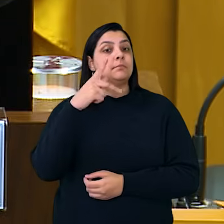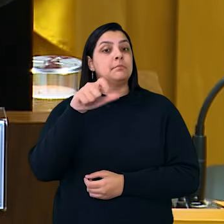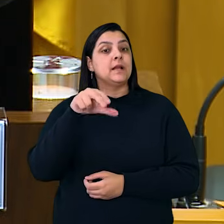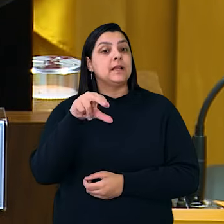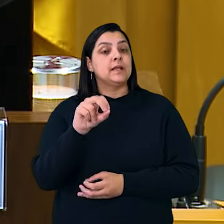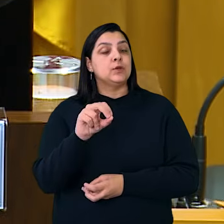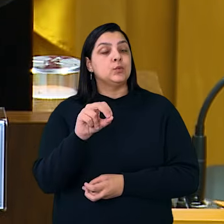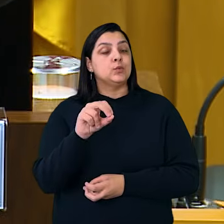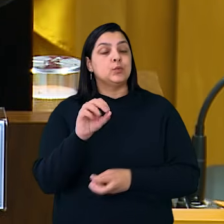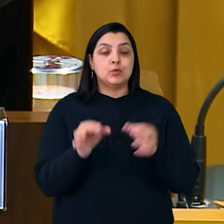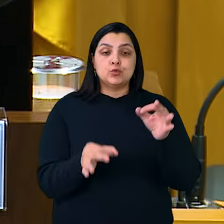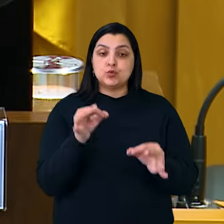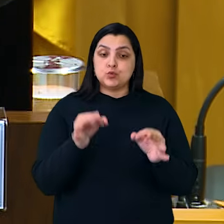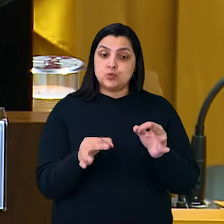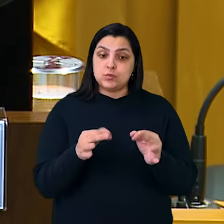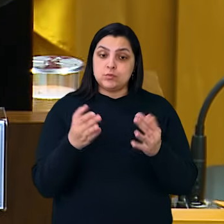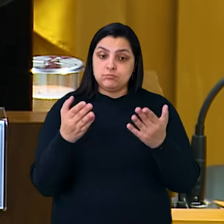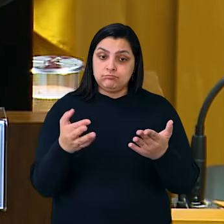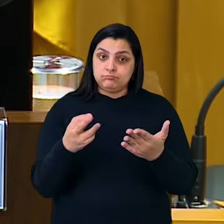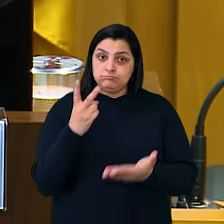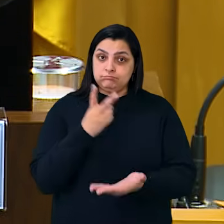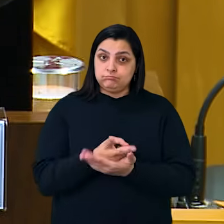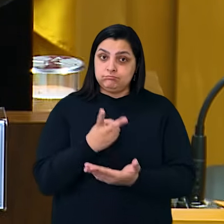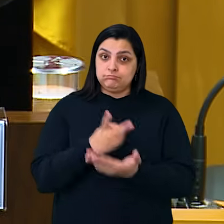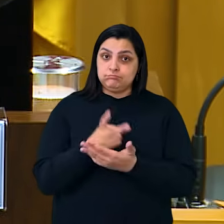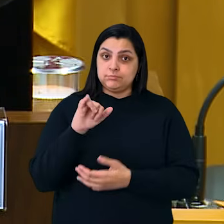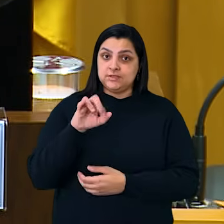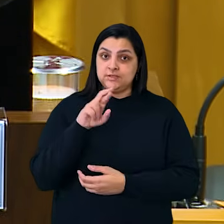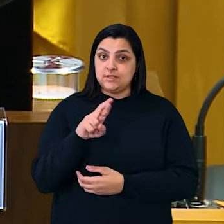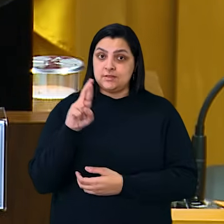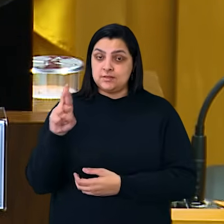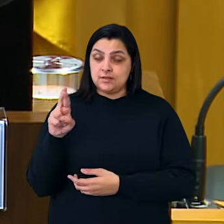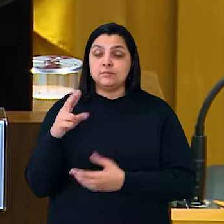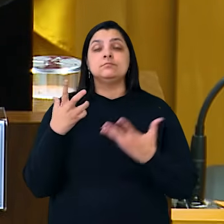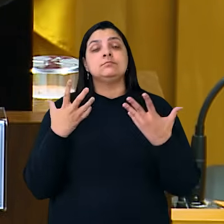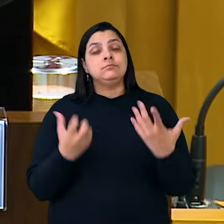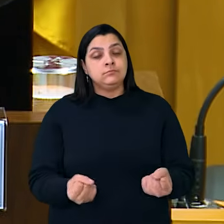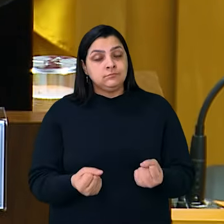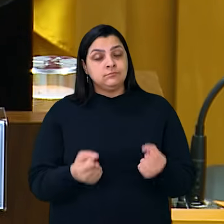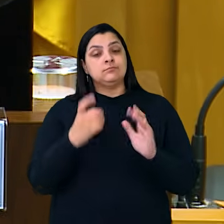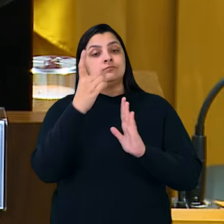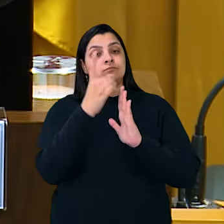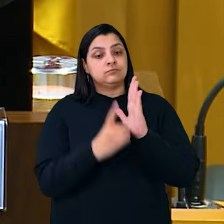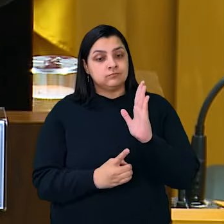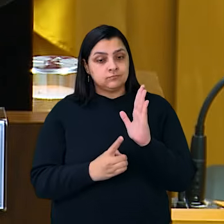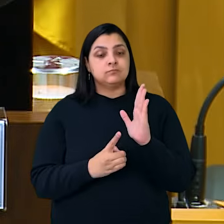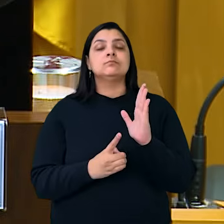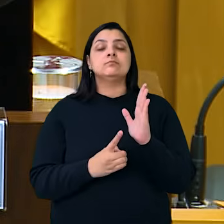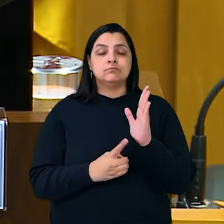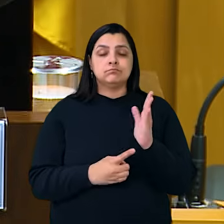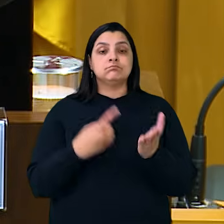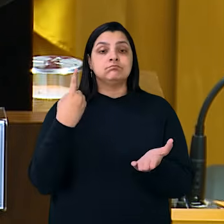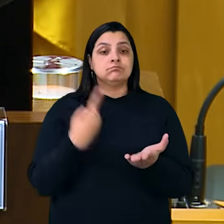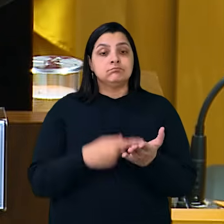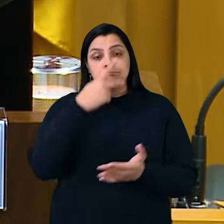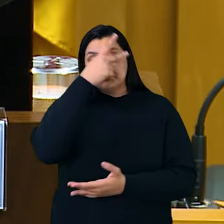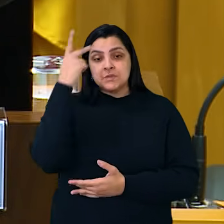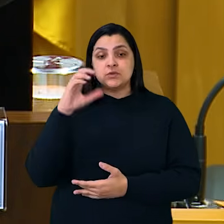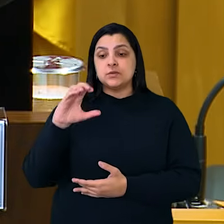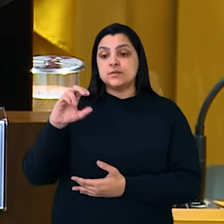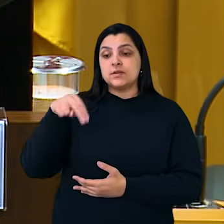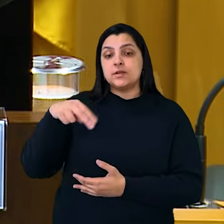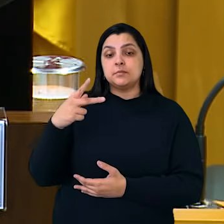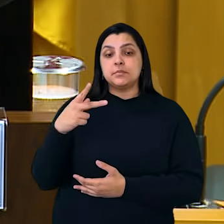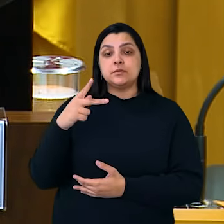Pleno do TST, ao julgar um incidente de recurso repetitivo, admitiu a declaração de pobreza firmada por pessoa